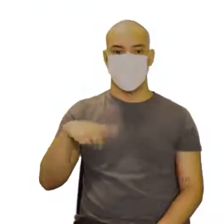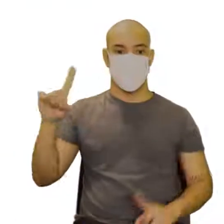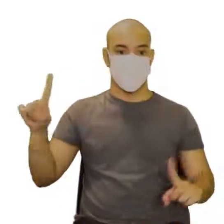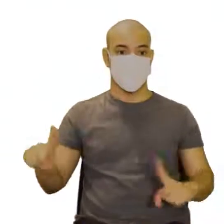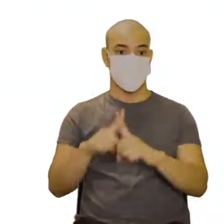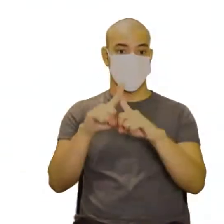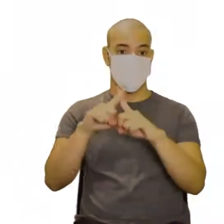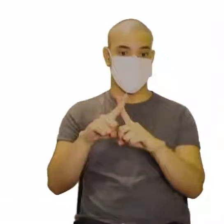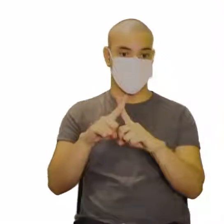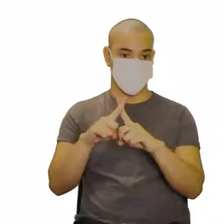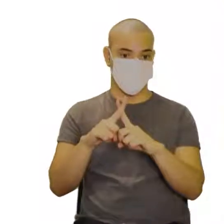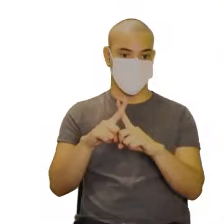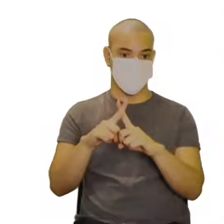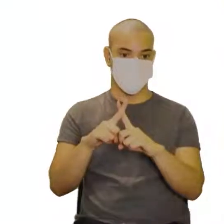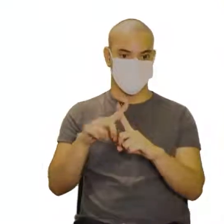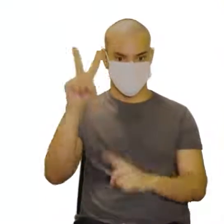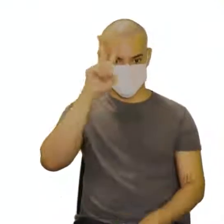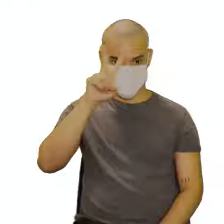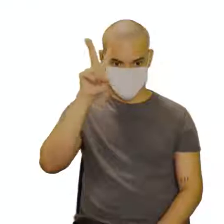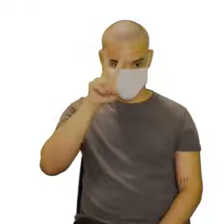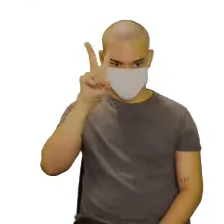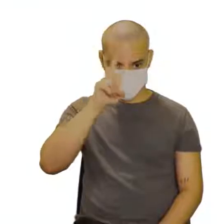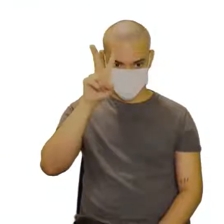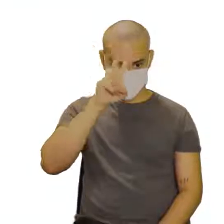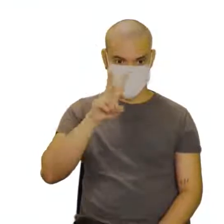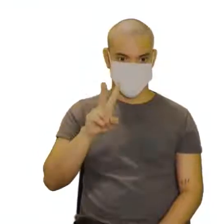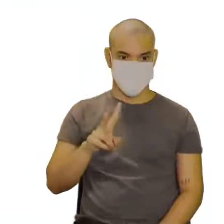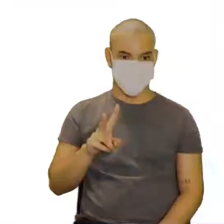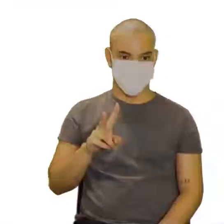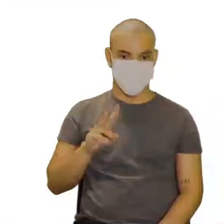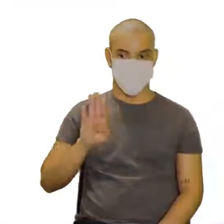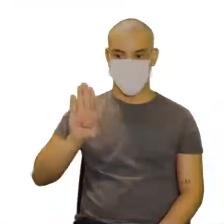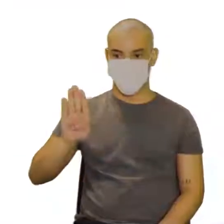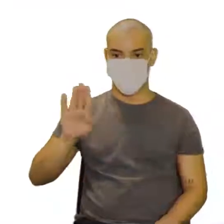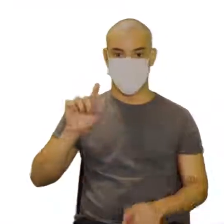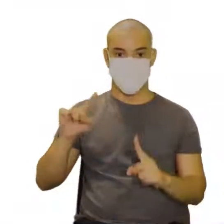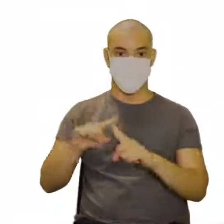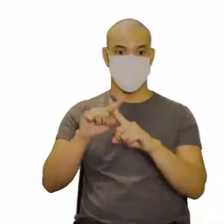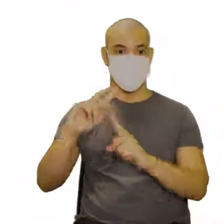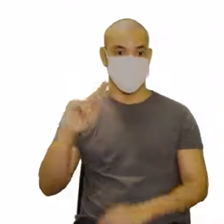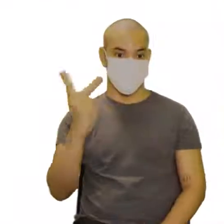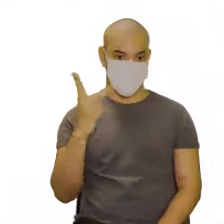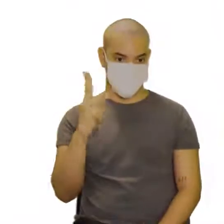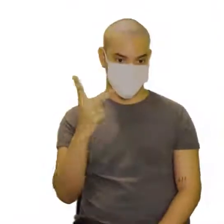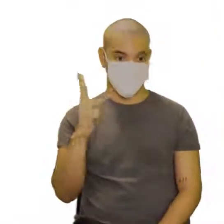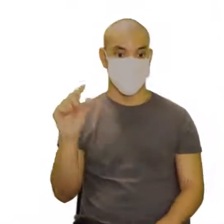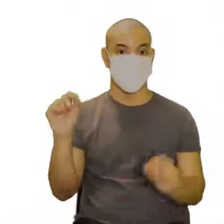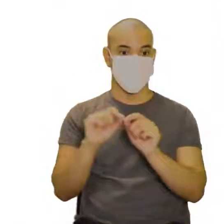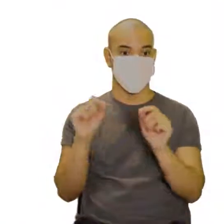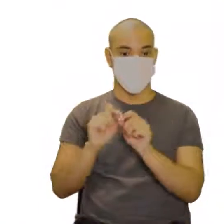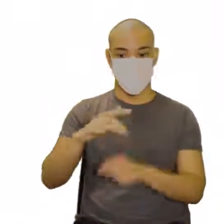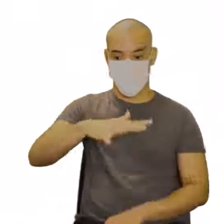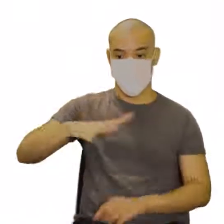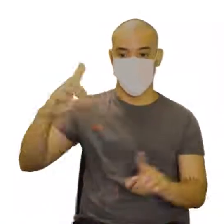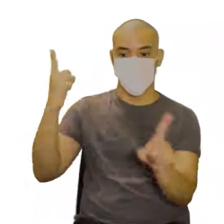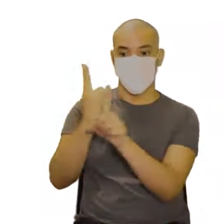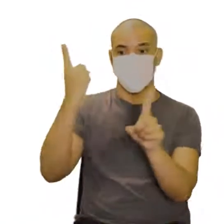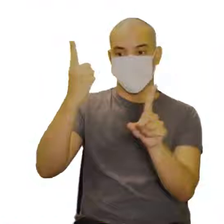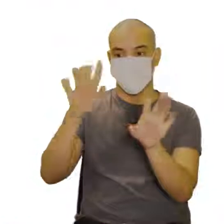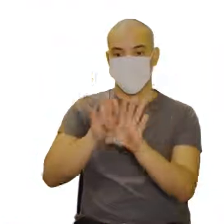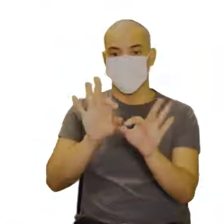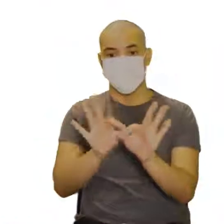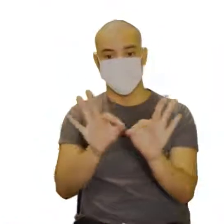dos lados, né? A base vezes a altura, tá bom? Então, eu vou pegar um lado vezes o outro lado, eu vou achar a área. E a distância